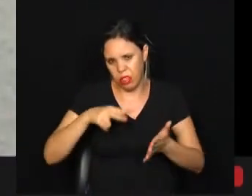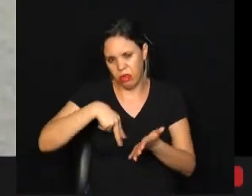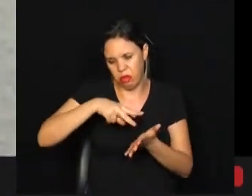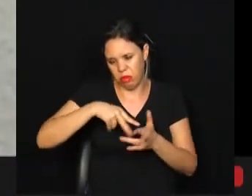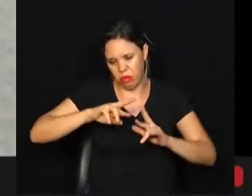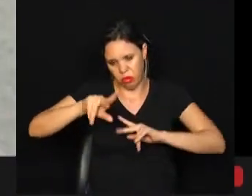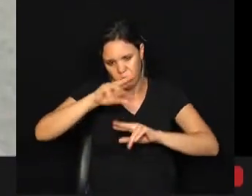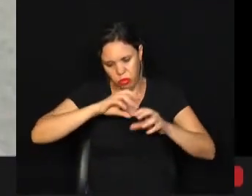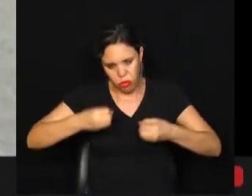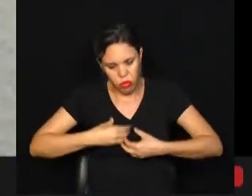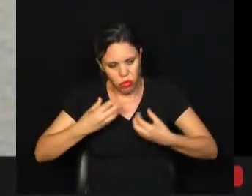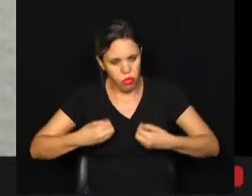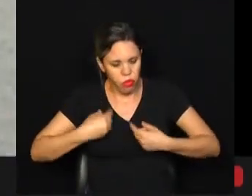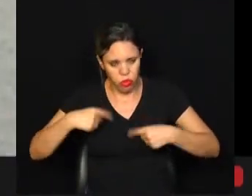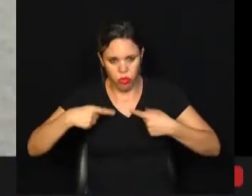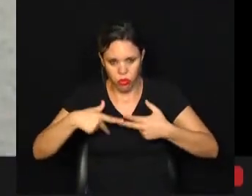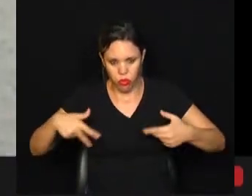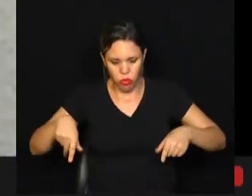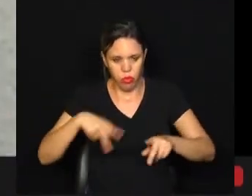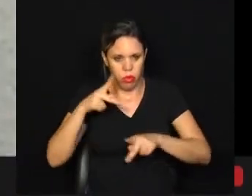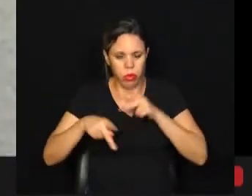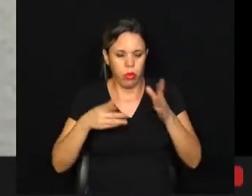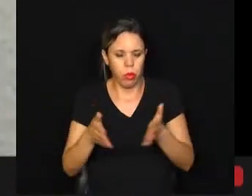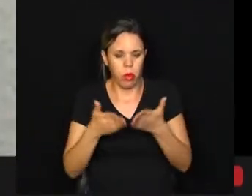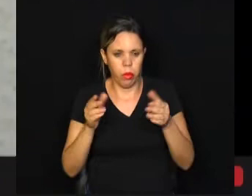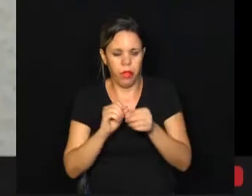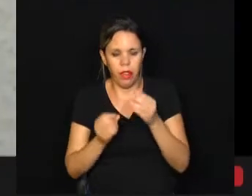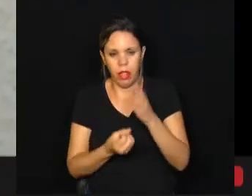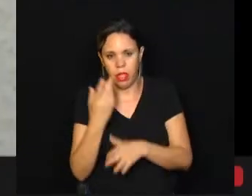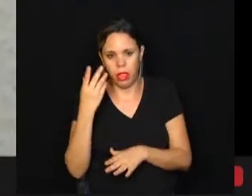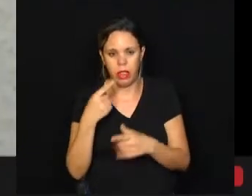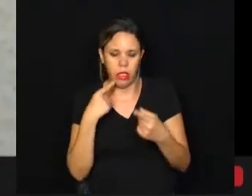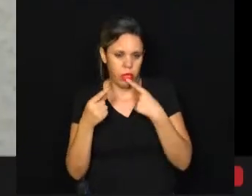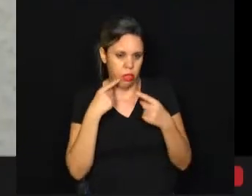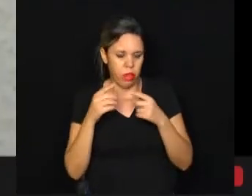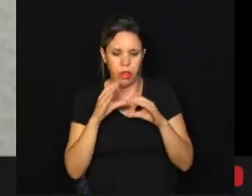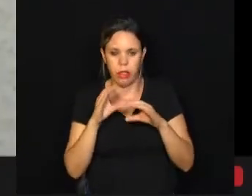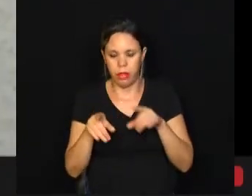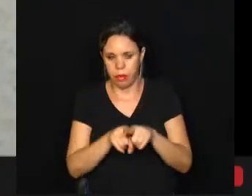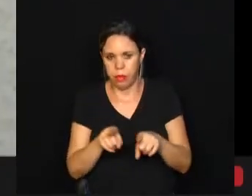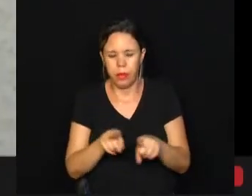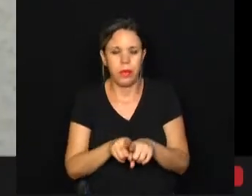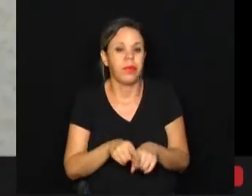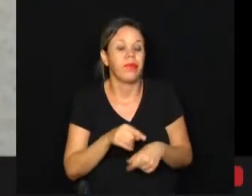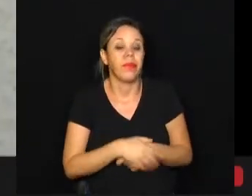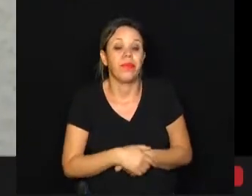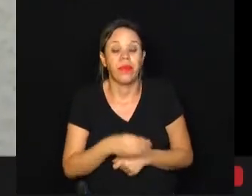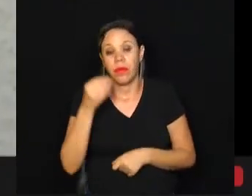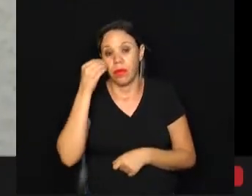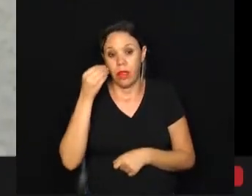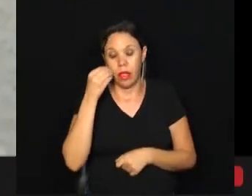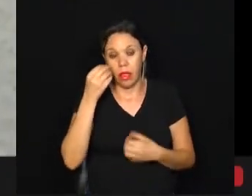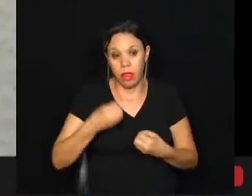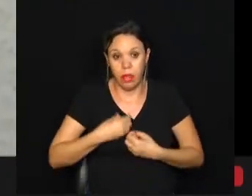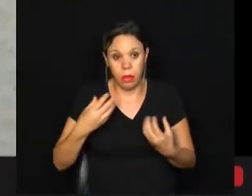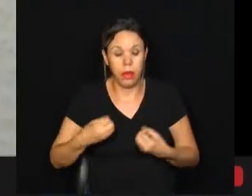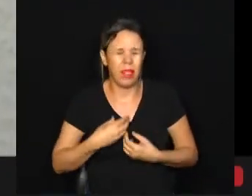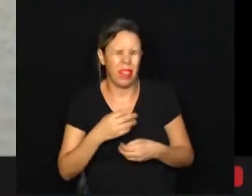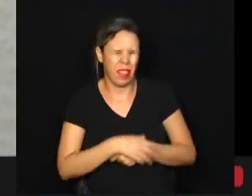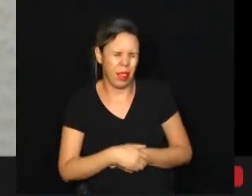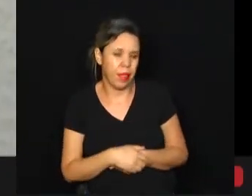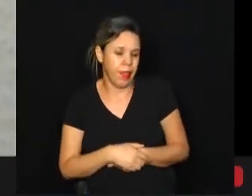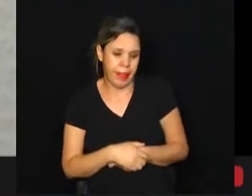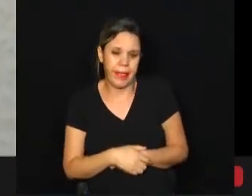outras expressões musicais que a periferia faz para poder dialogar, até muitas vezes tentar se expressar.